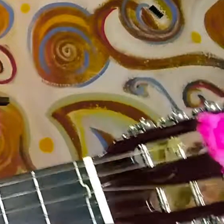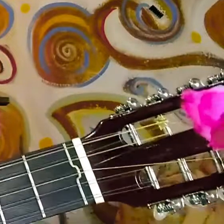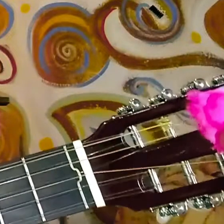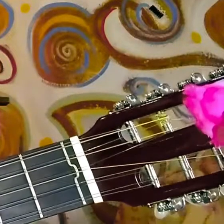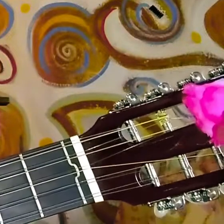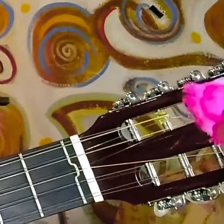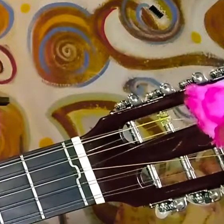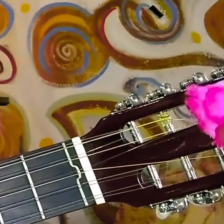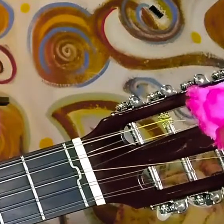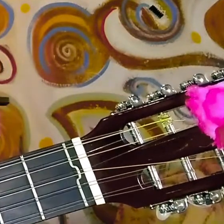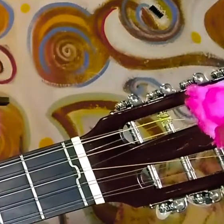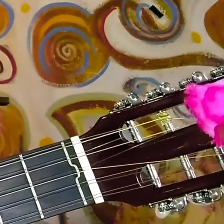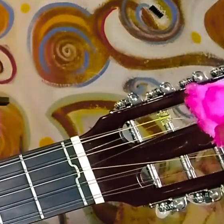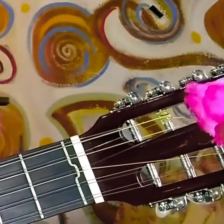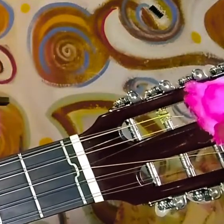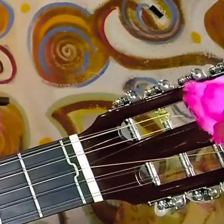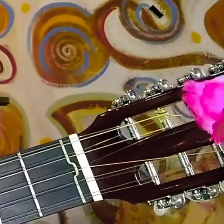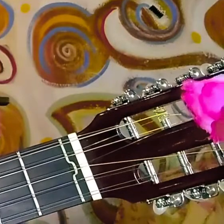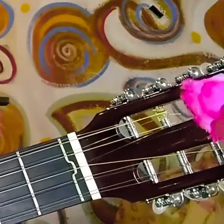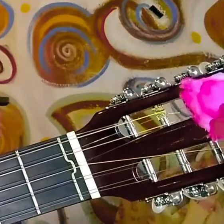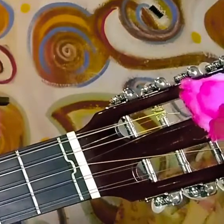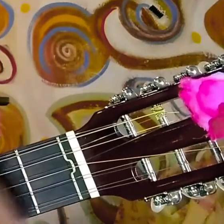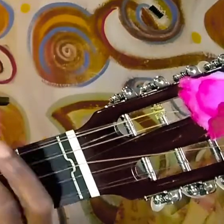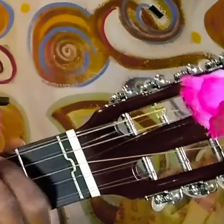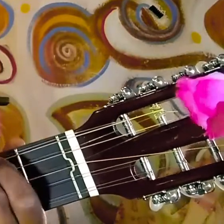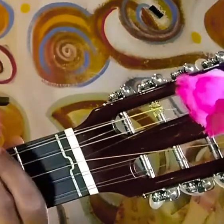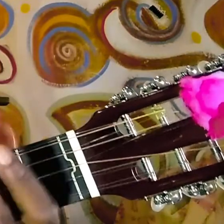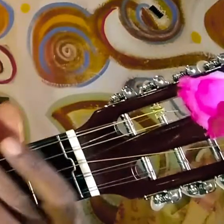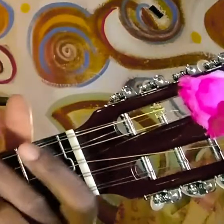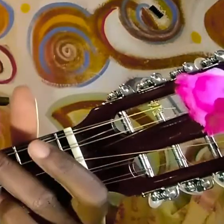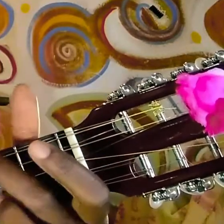E aí Oi amor